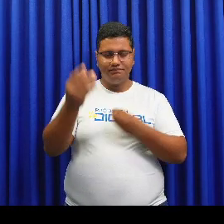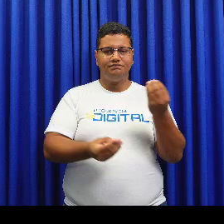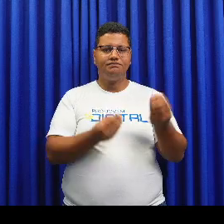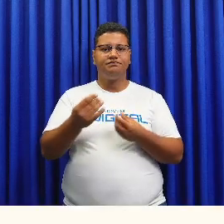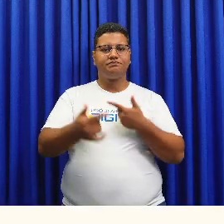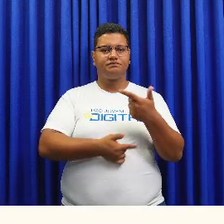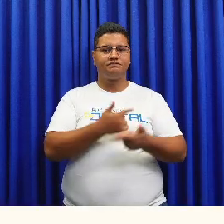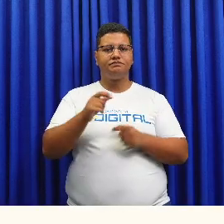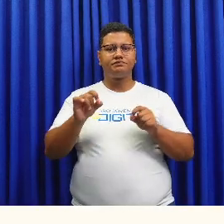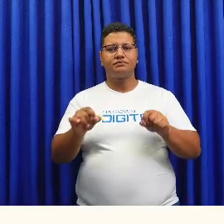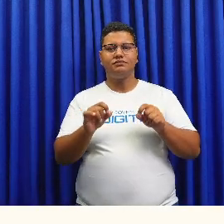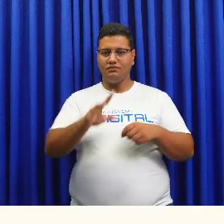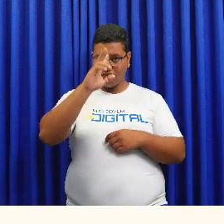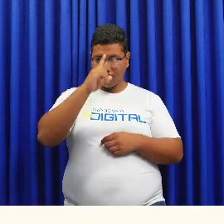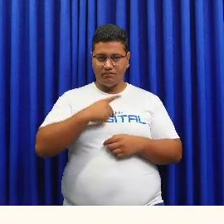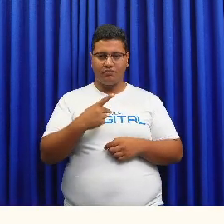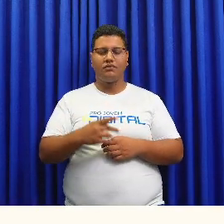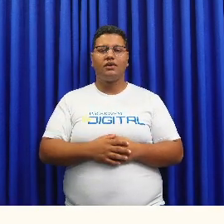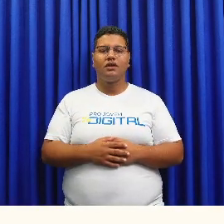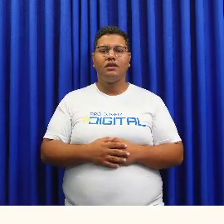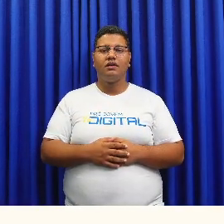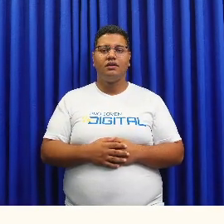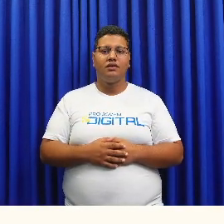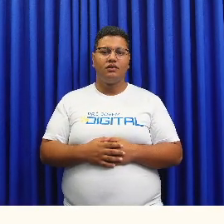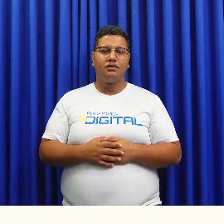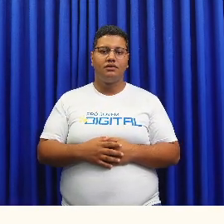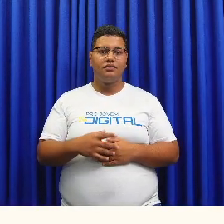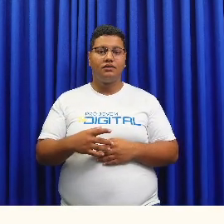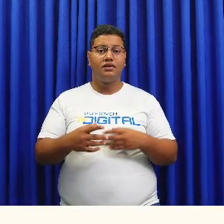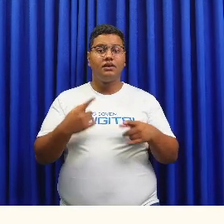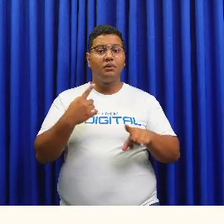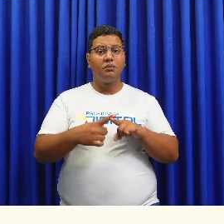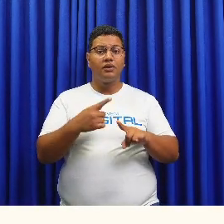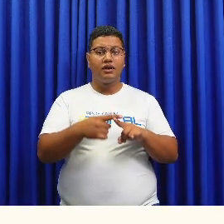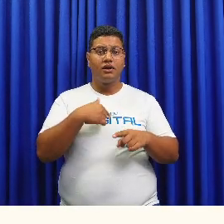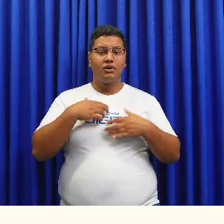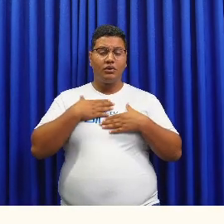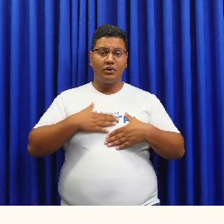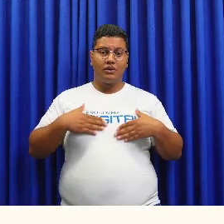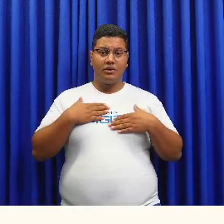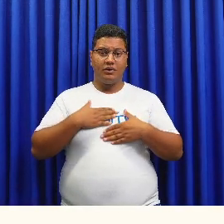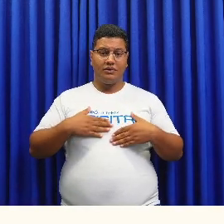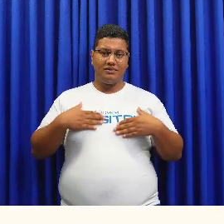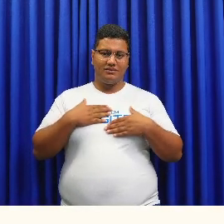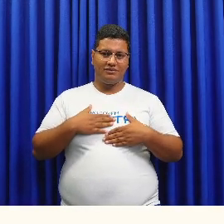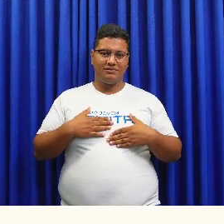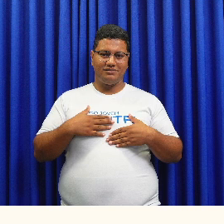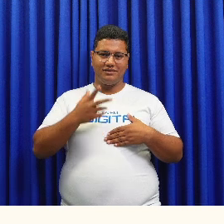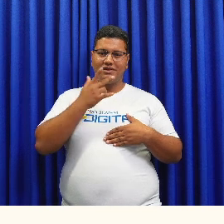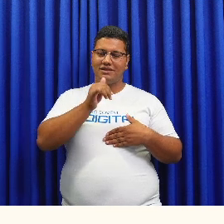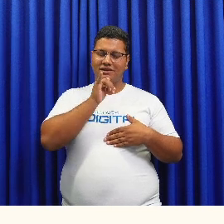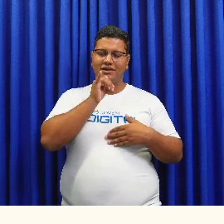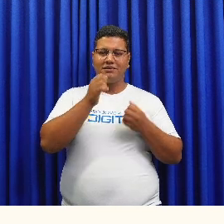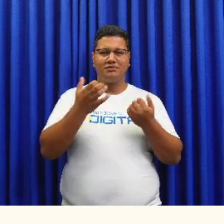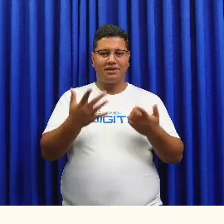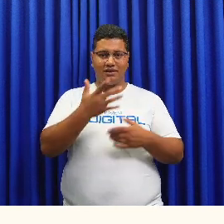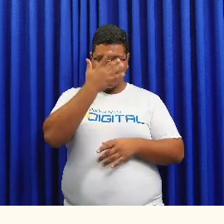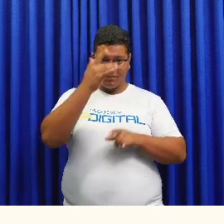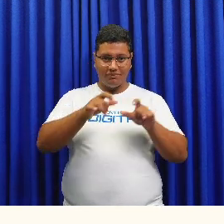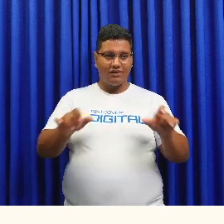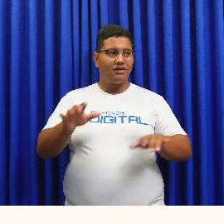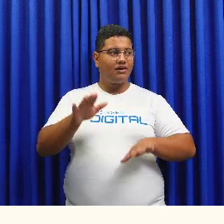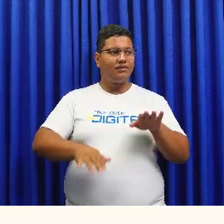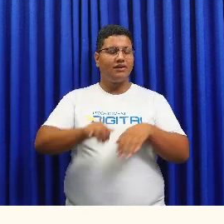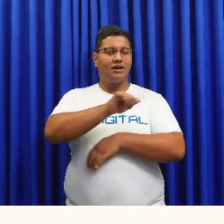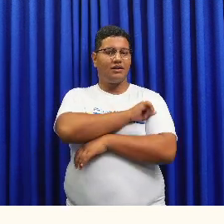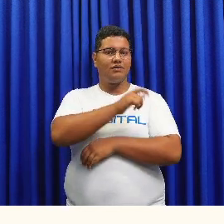que trabalha para si mesmo. E por que eu gosto de trazer esses exemplos aqui? Porque teve gente já em sala de